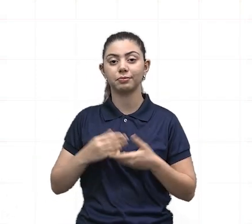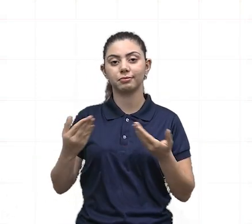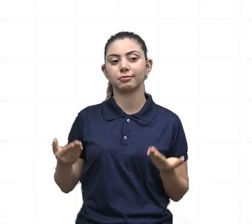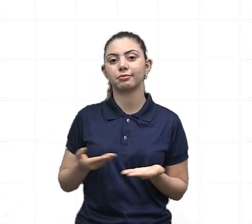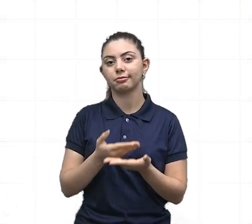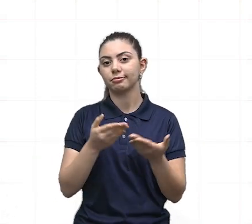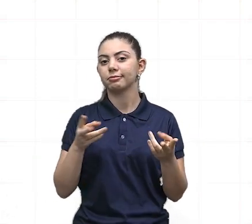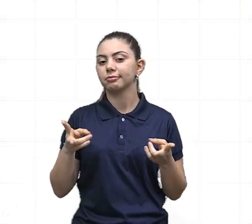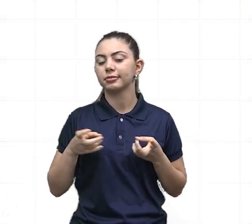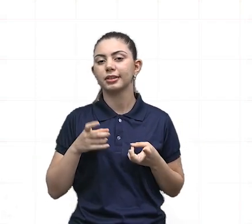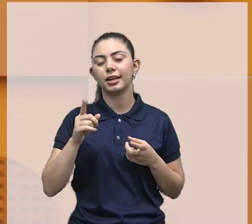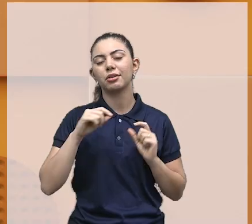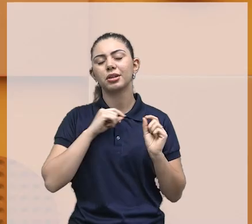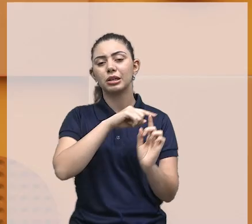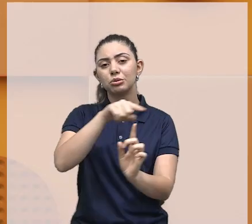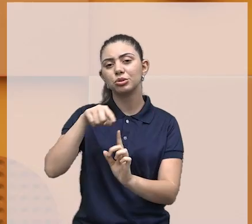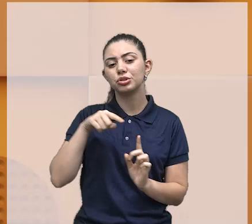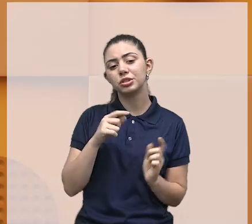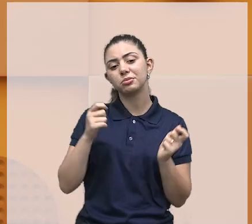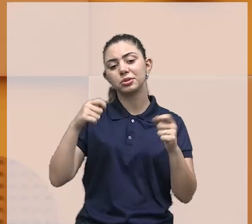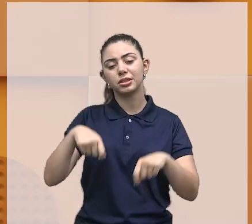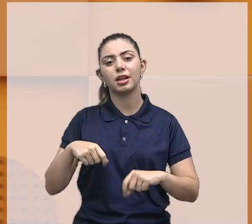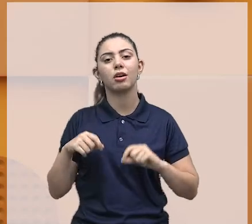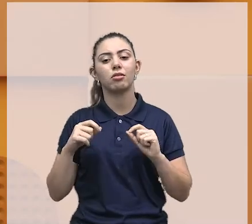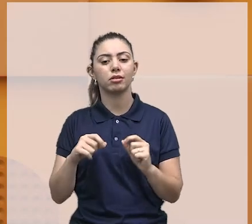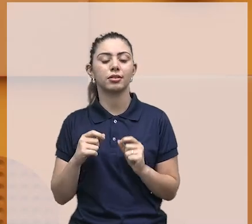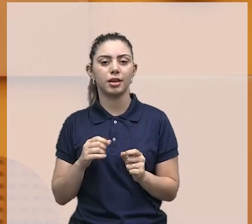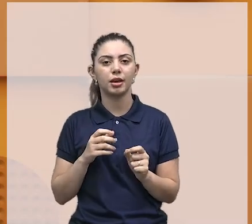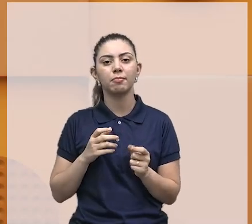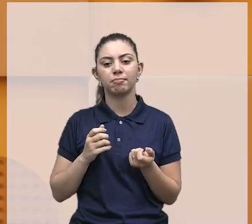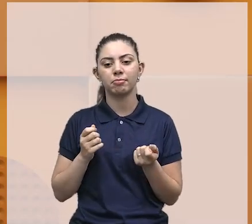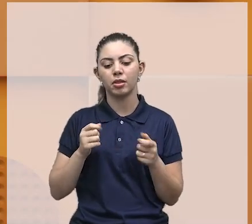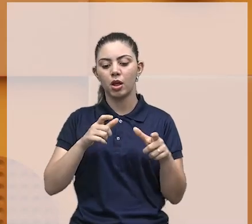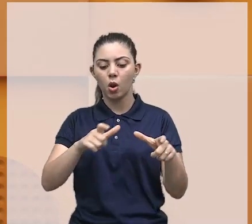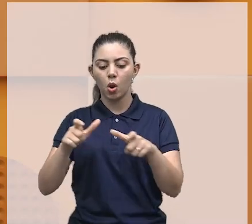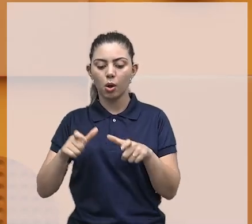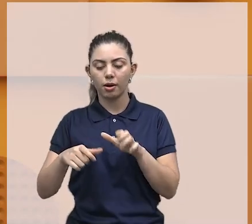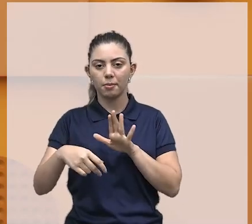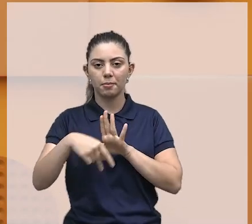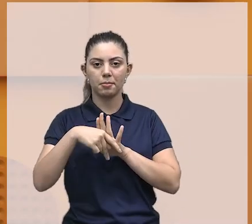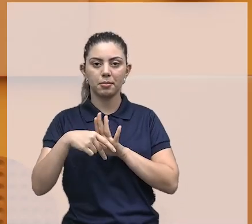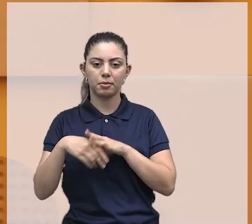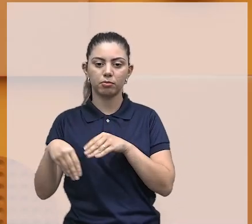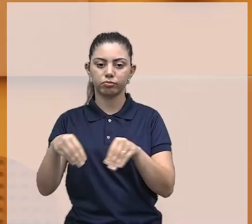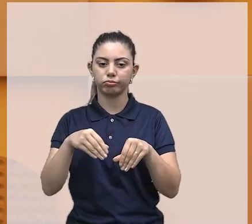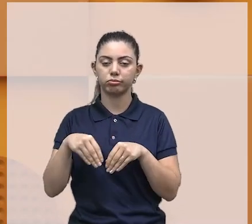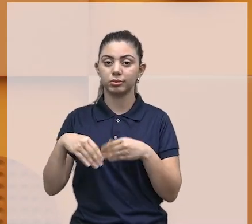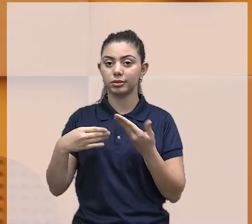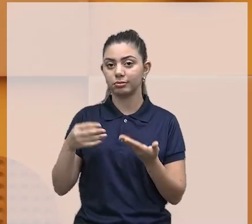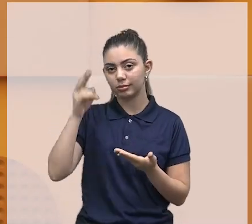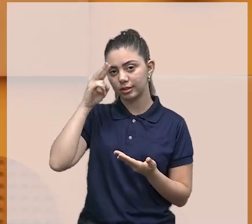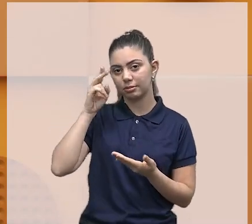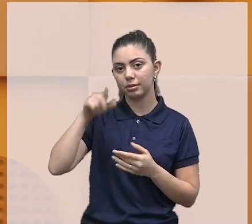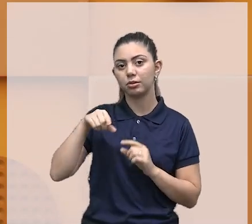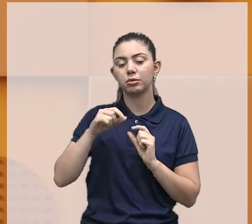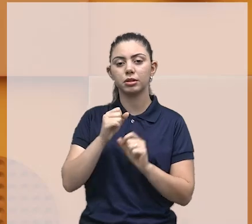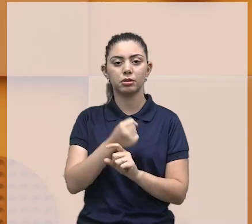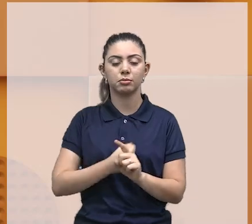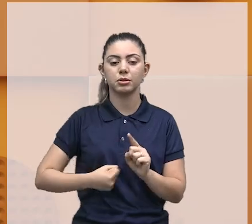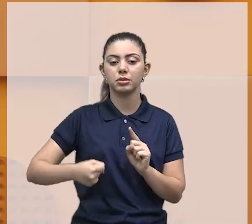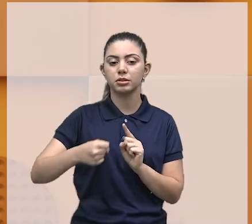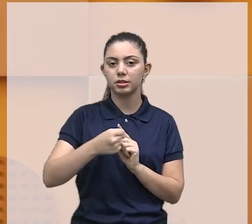aí que são formas de garantir, né, mesmo de conquistar mais terras. E, claro, lembra que eu falei para vocês, sociedade estamental.